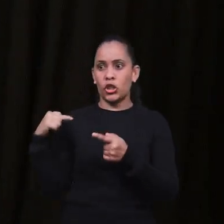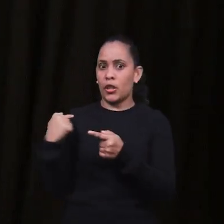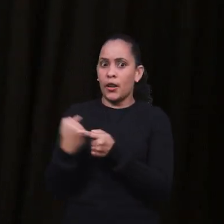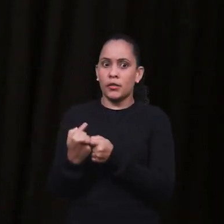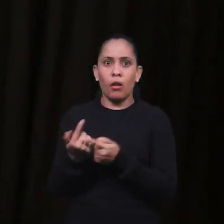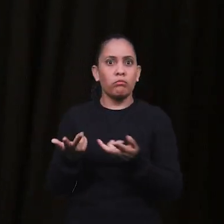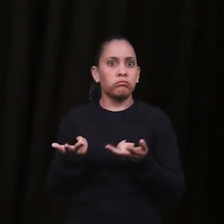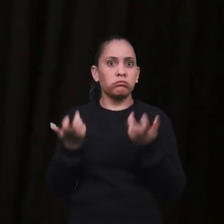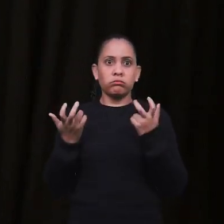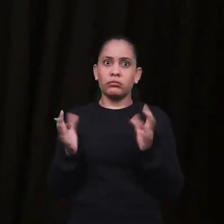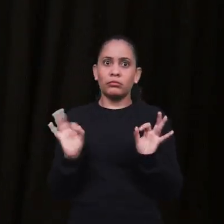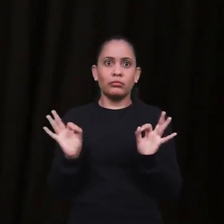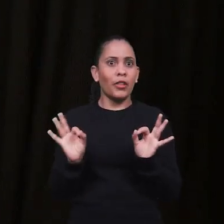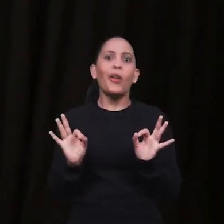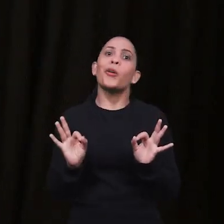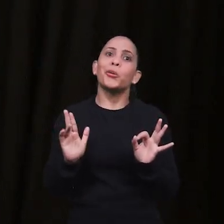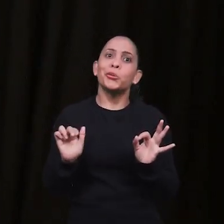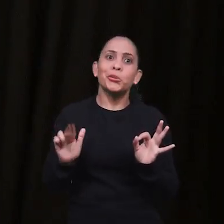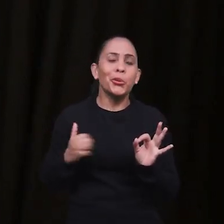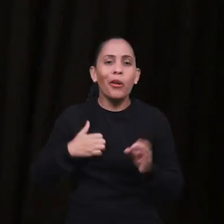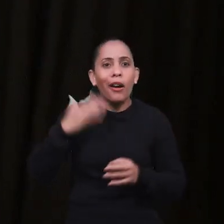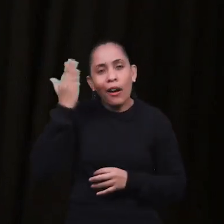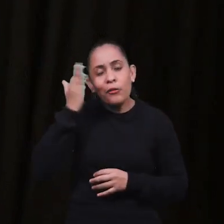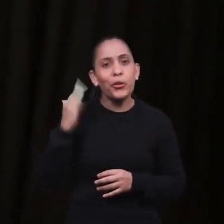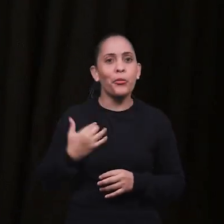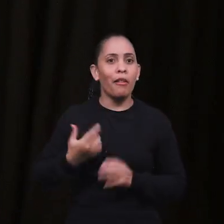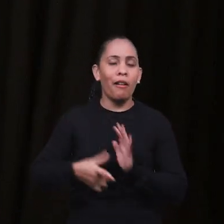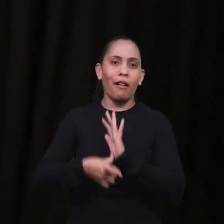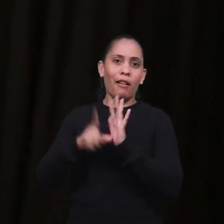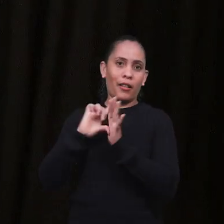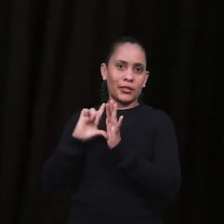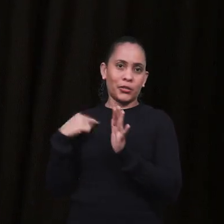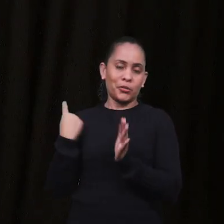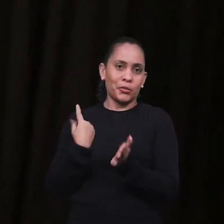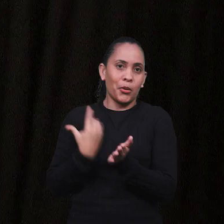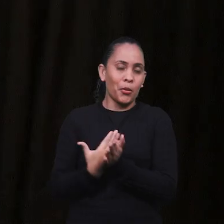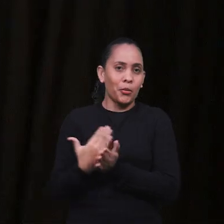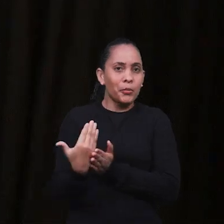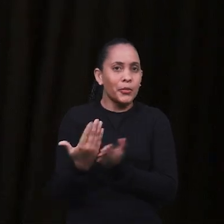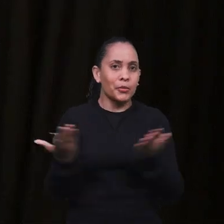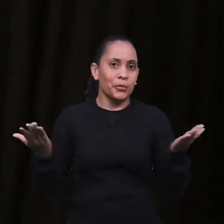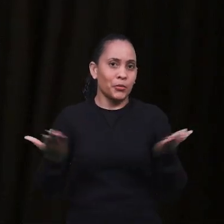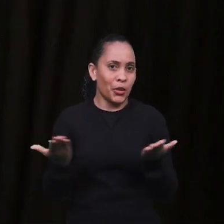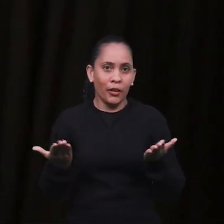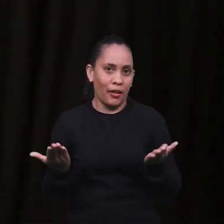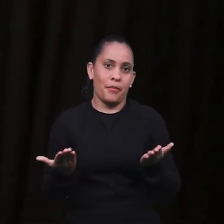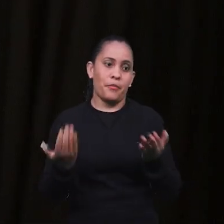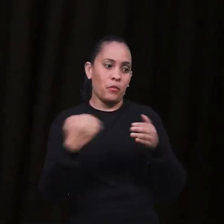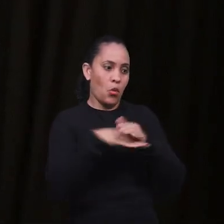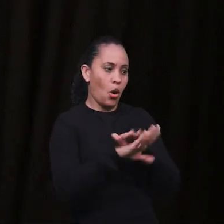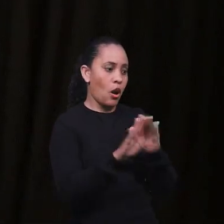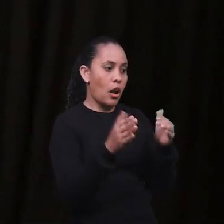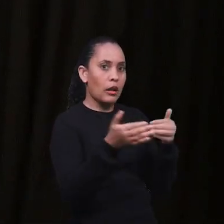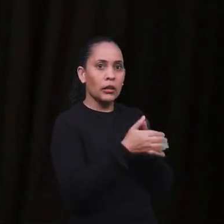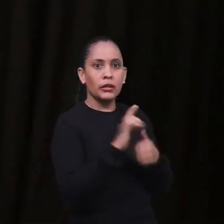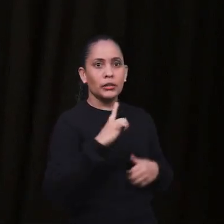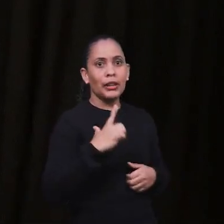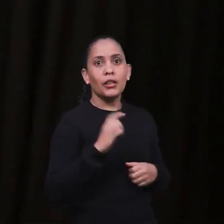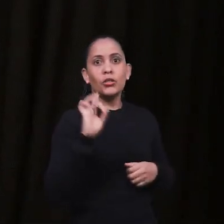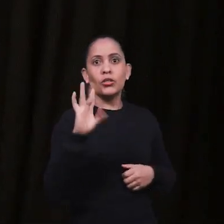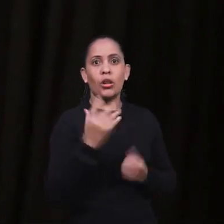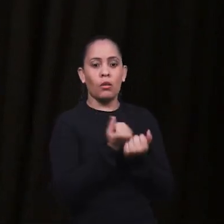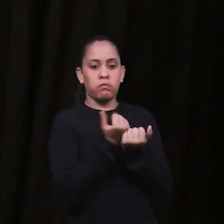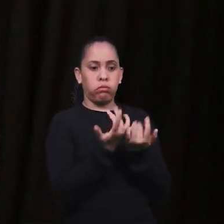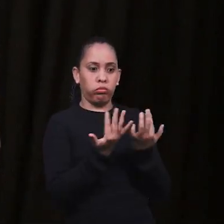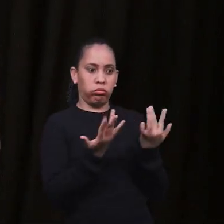nossa geração viu. Qual é a situação? É uma situação que a gente está começando uma safra cafeeira sem estoques, só